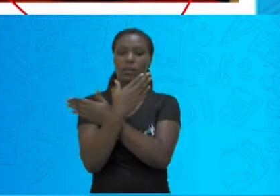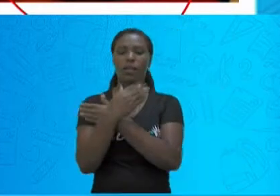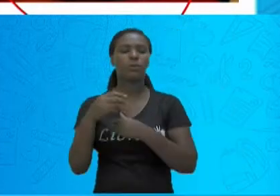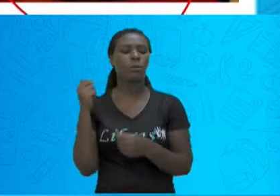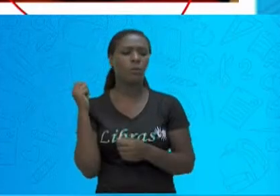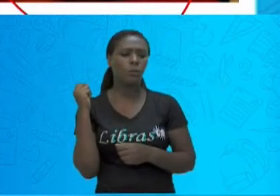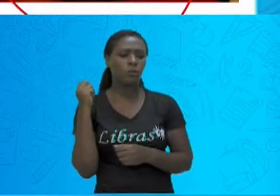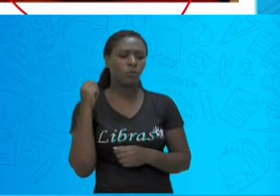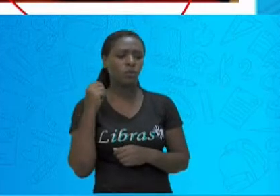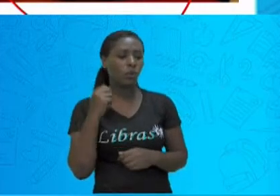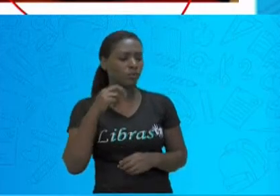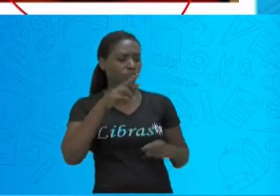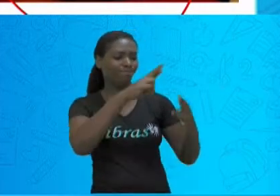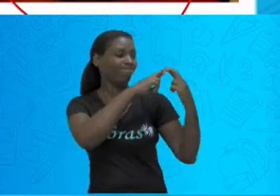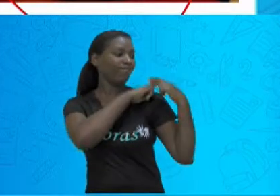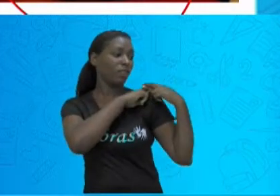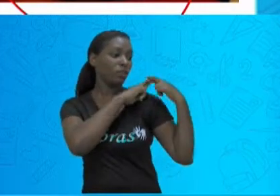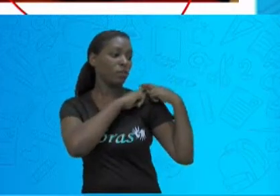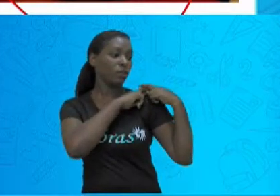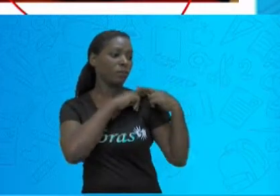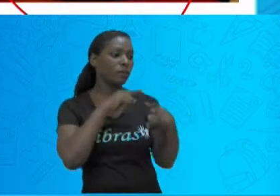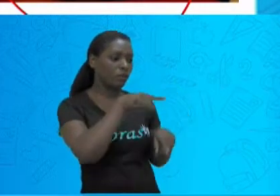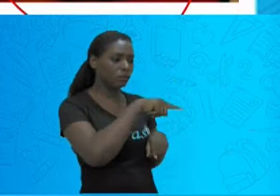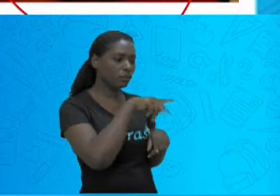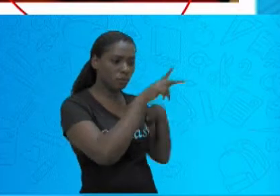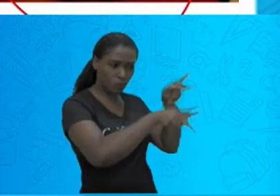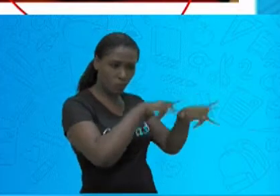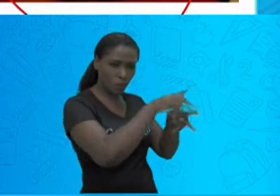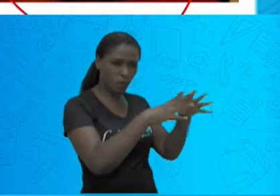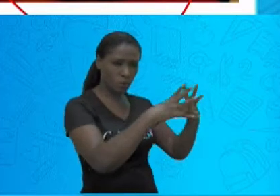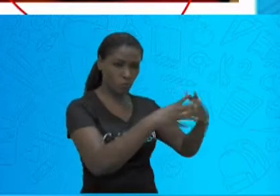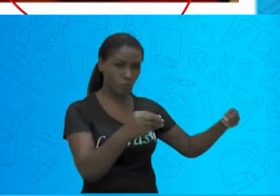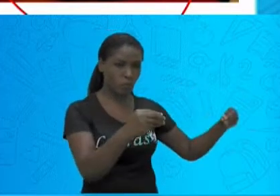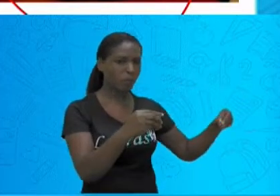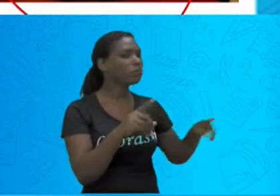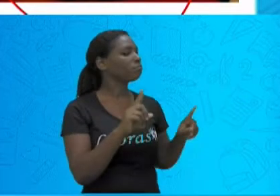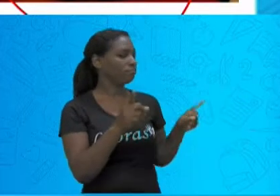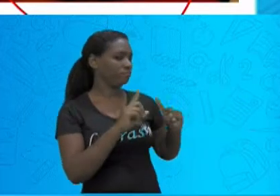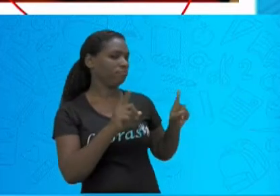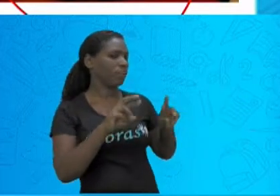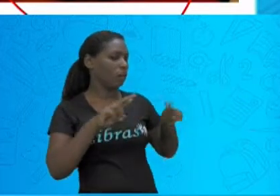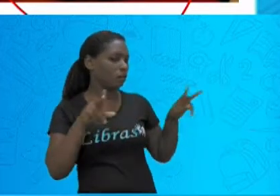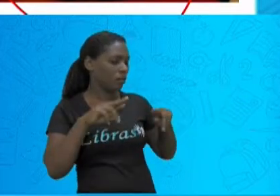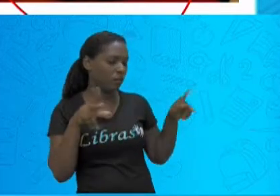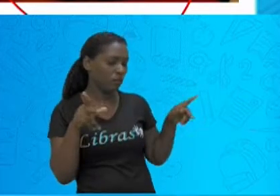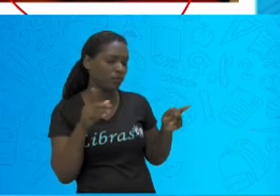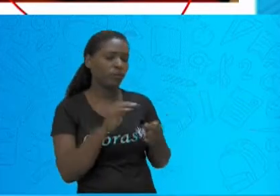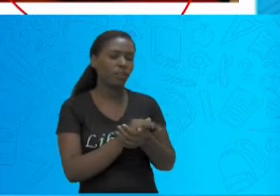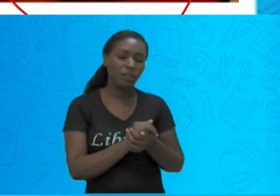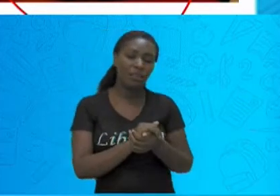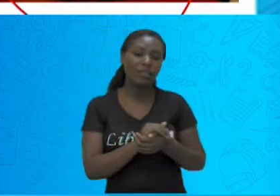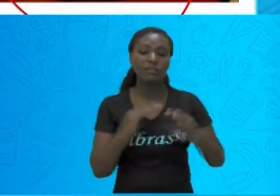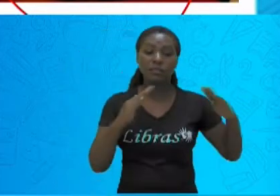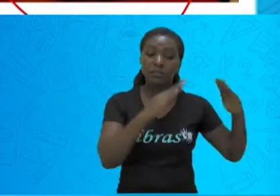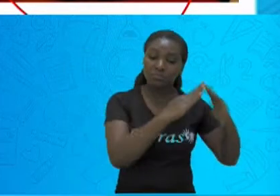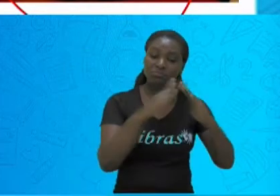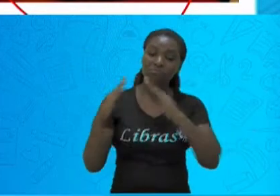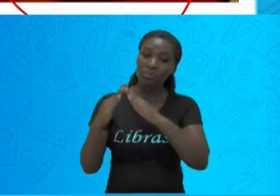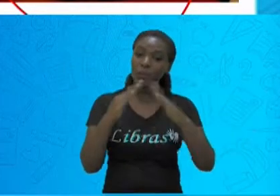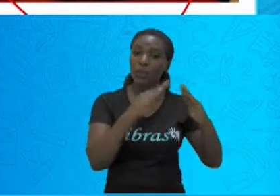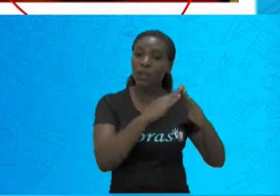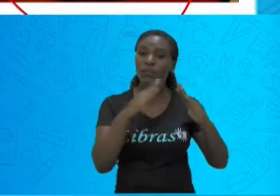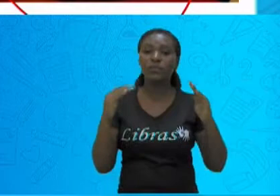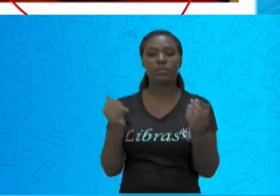dominaram os olmecas e como os zapotecas eles foram crescendo ao longo dos séculos, eles se